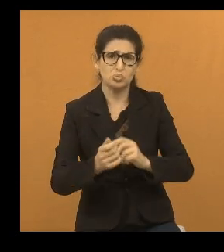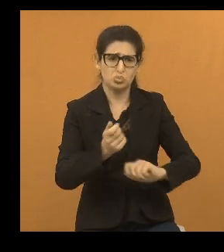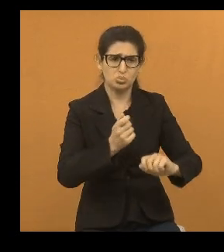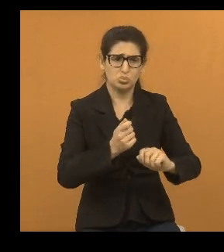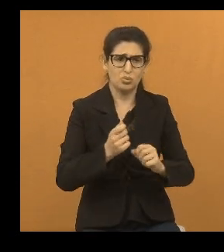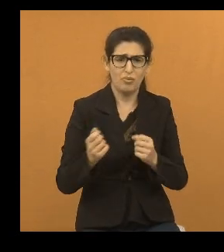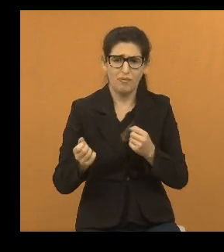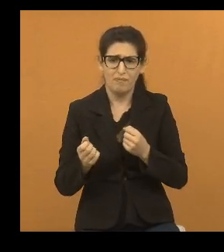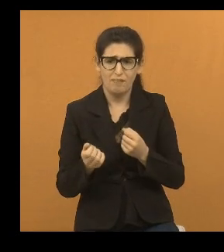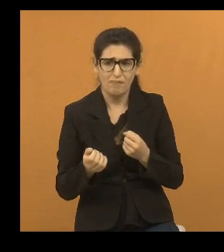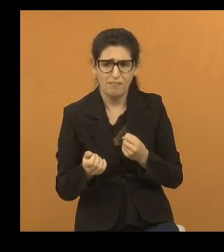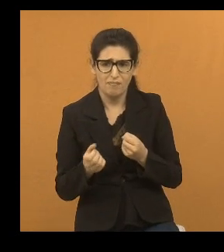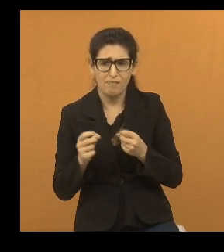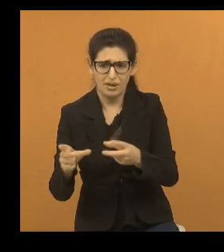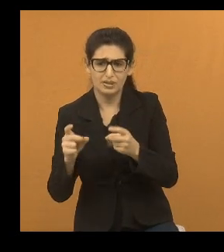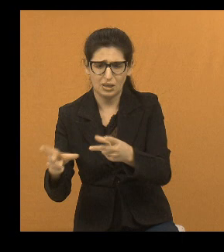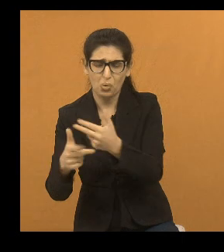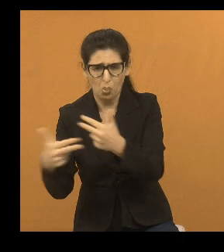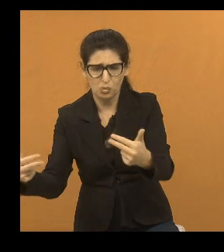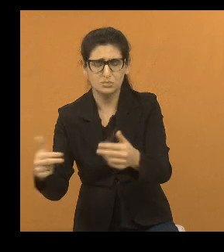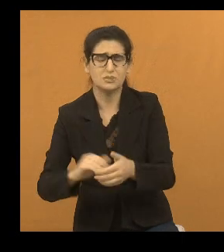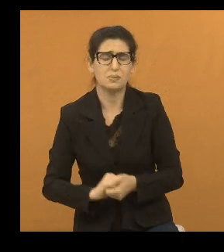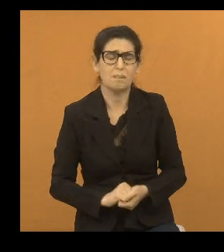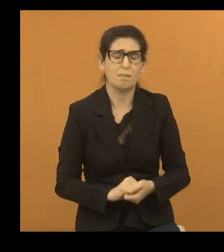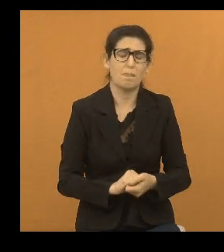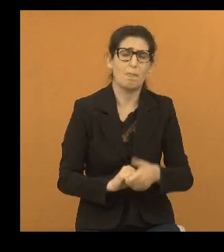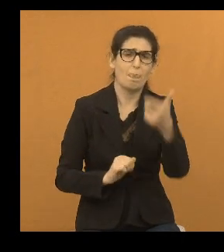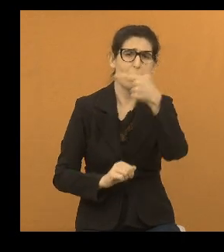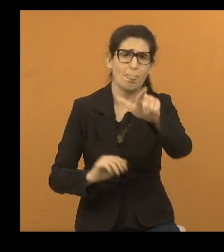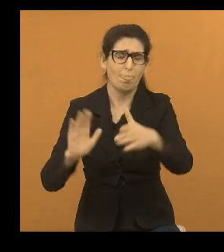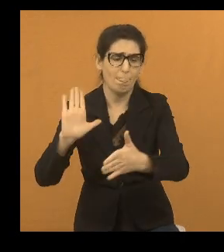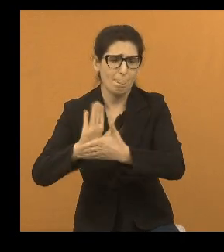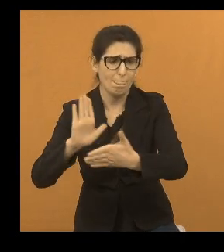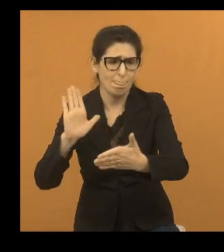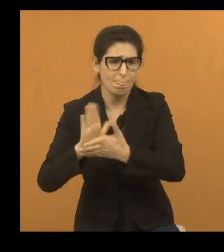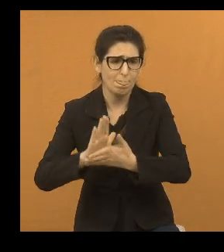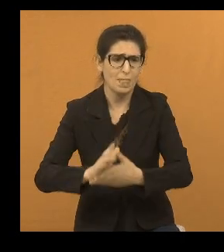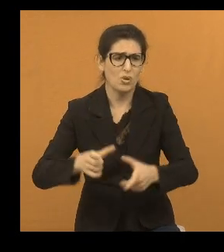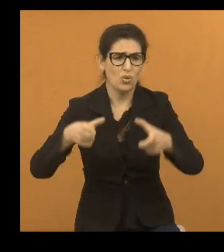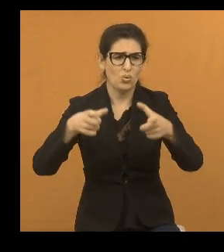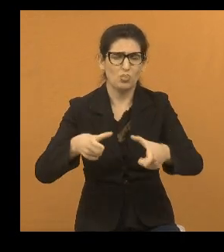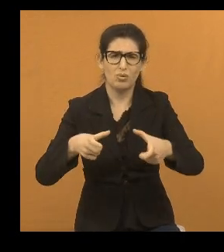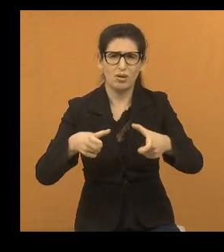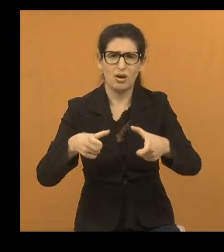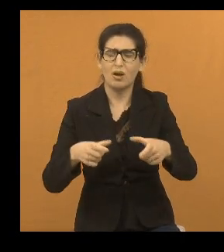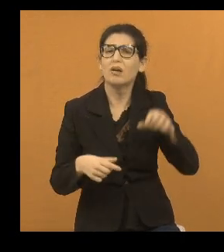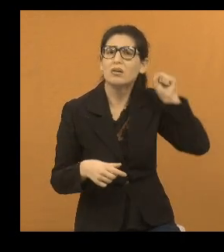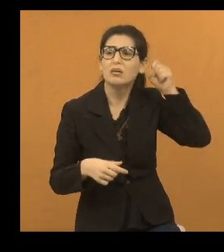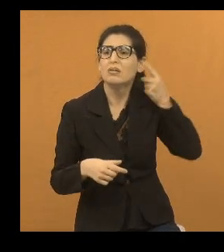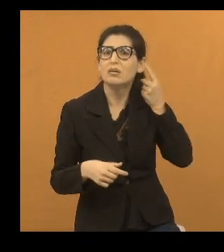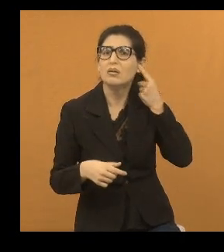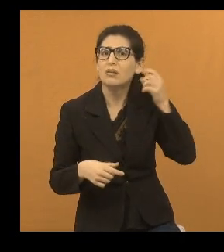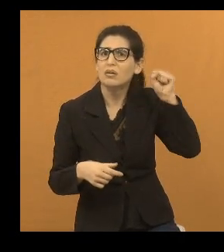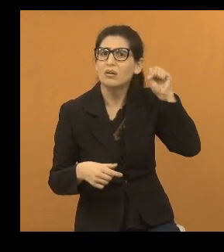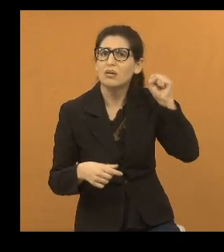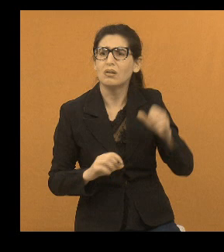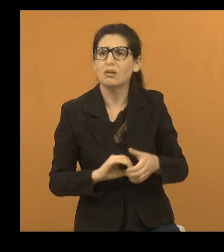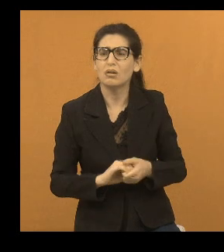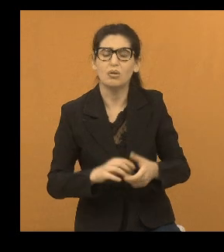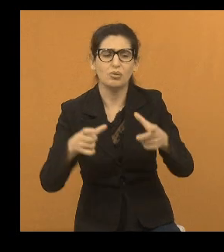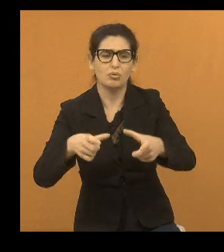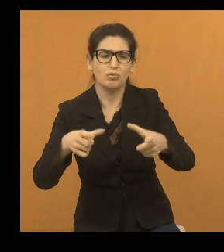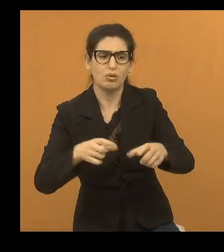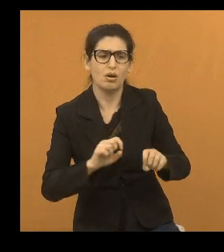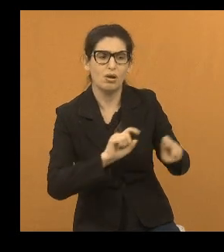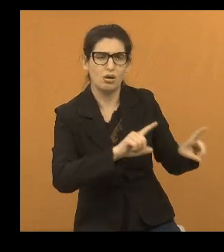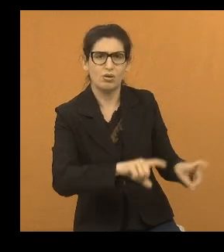A 10ª proposta fala das regiões rurais do município. O município tem 2 grandes